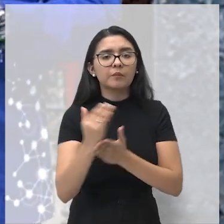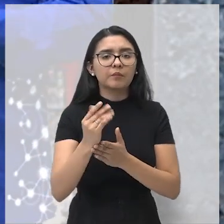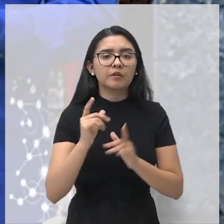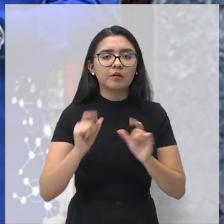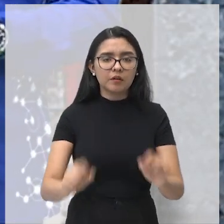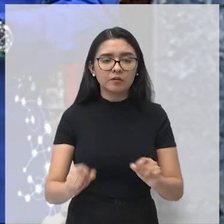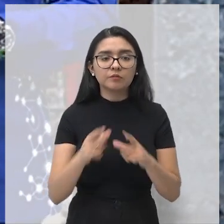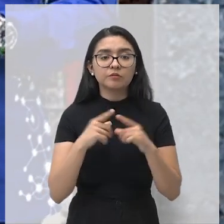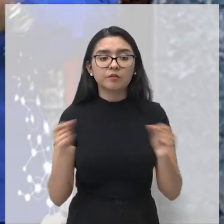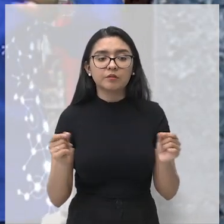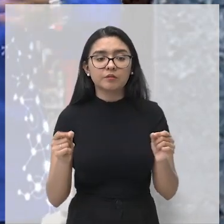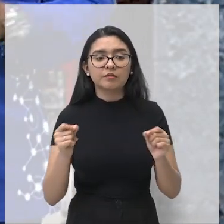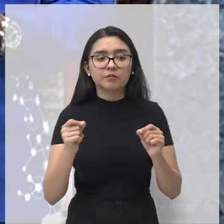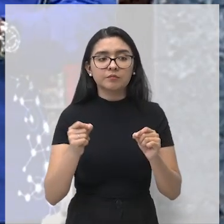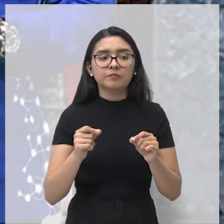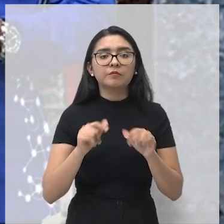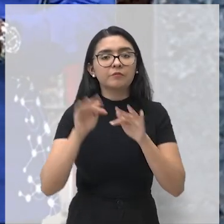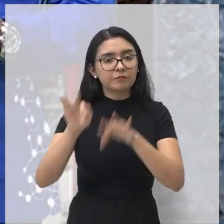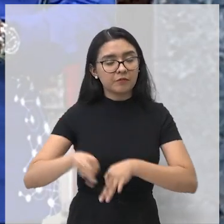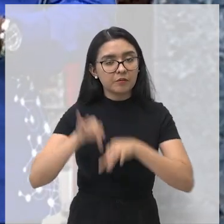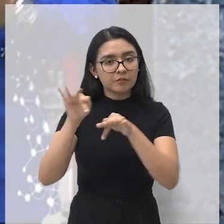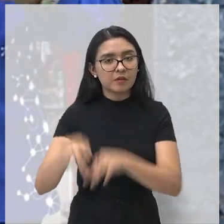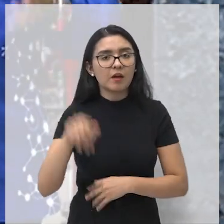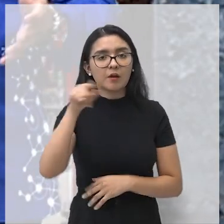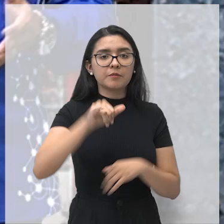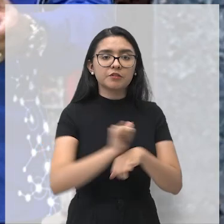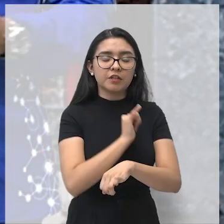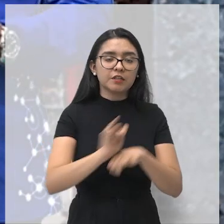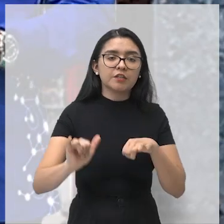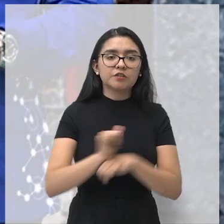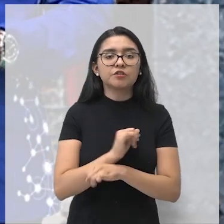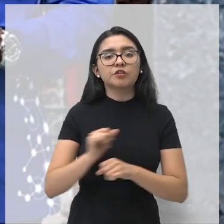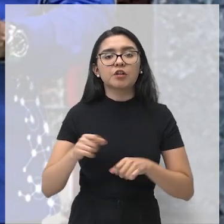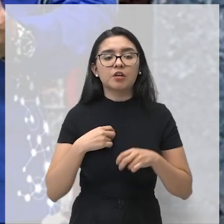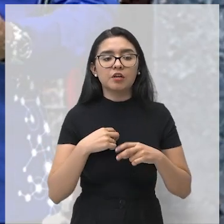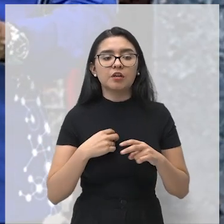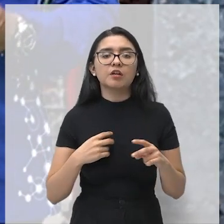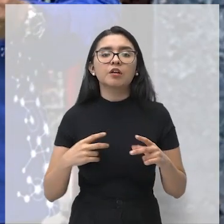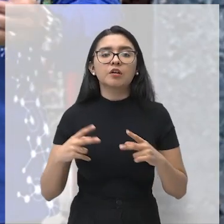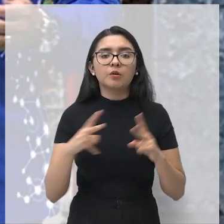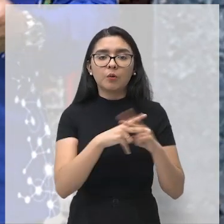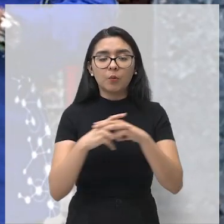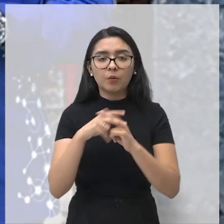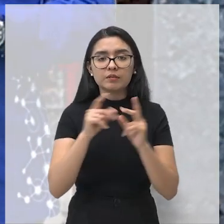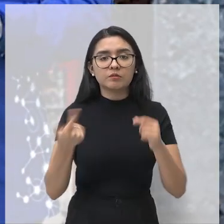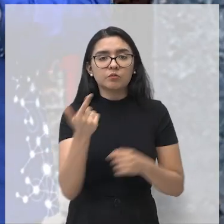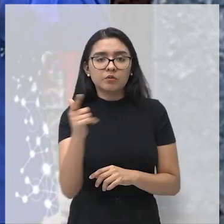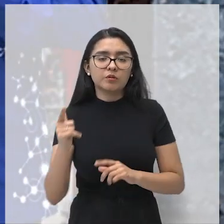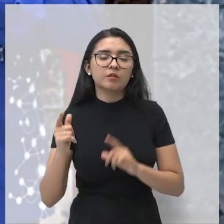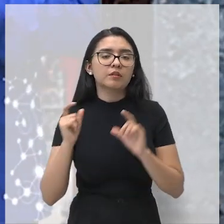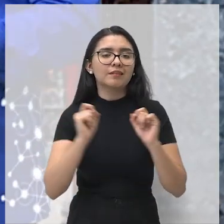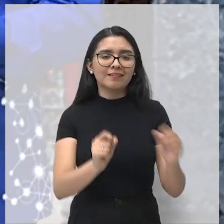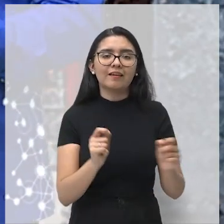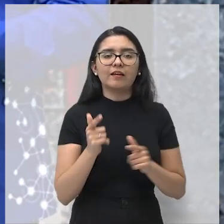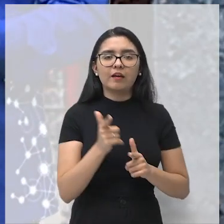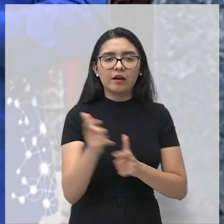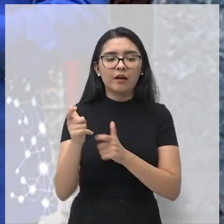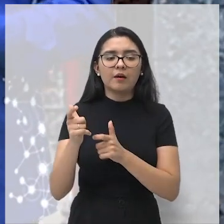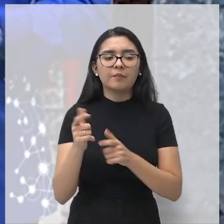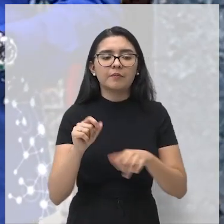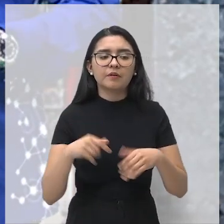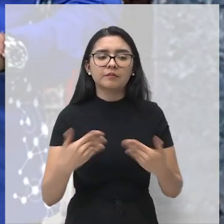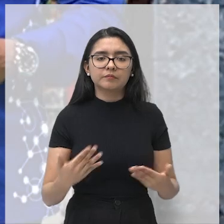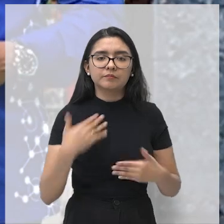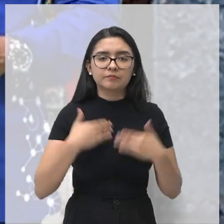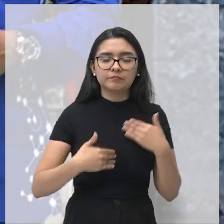Japão feudal e era uma forma de lutar sem armas, que utiliza técnicas de imobilização para finalização e